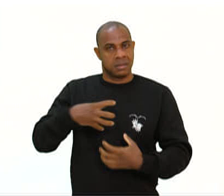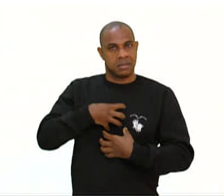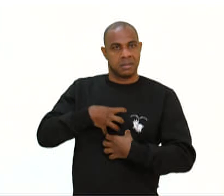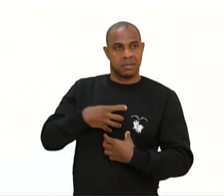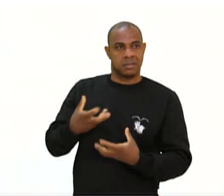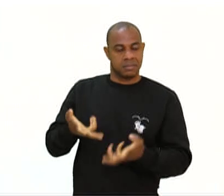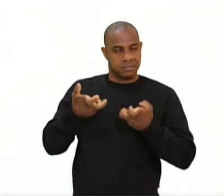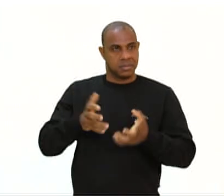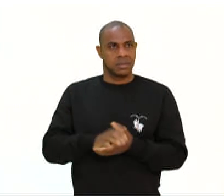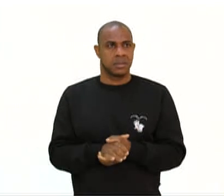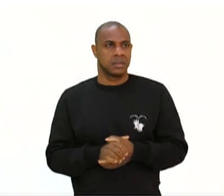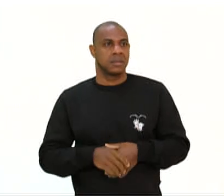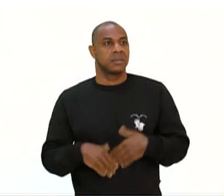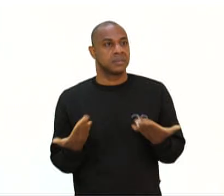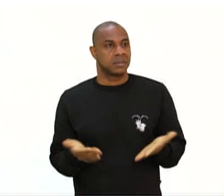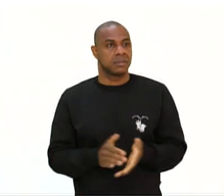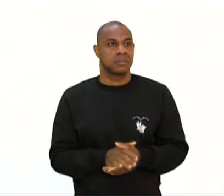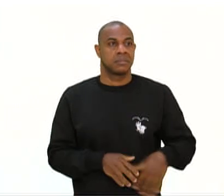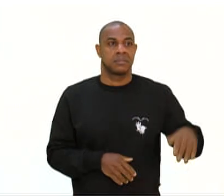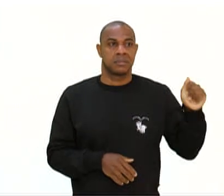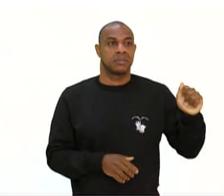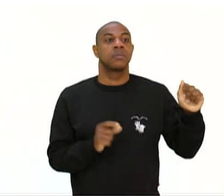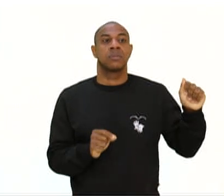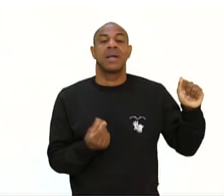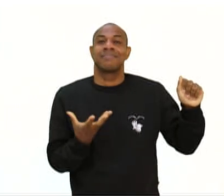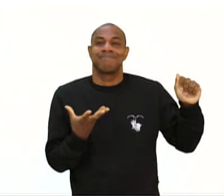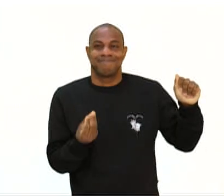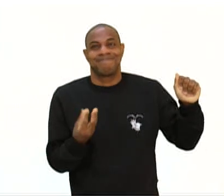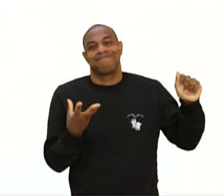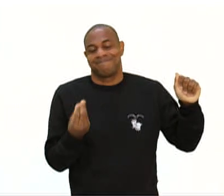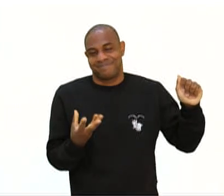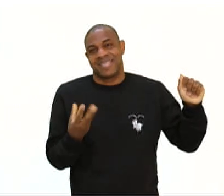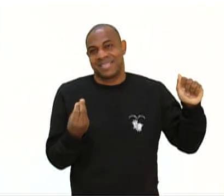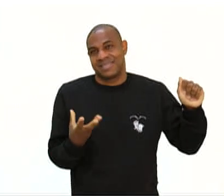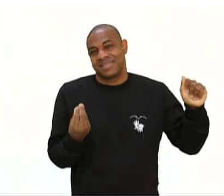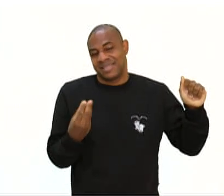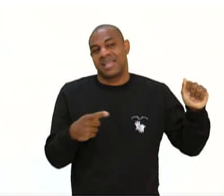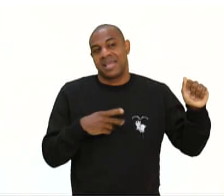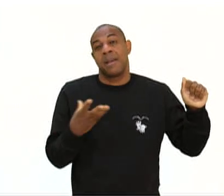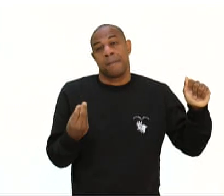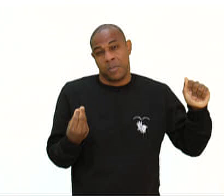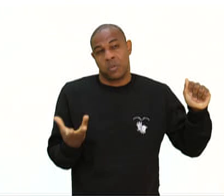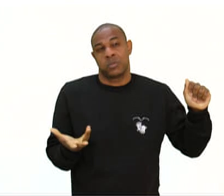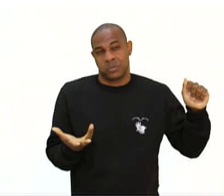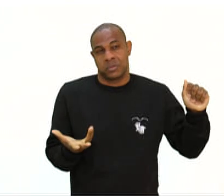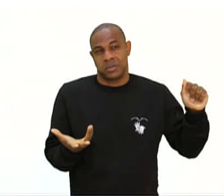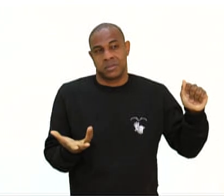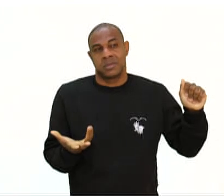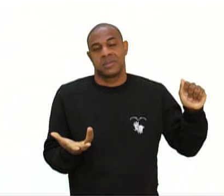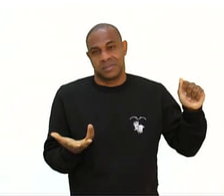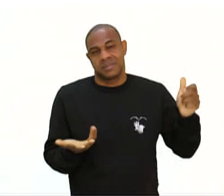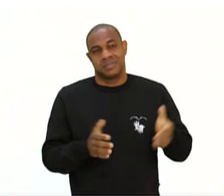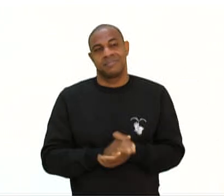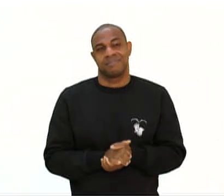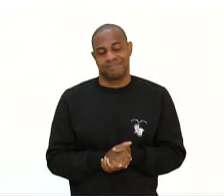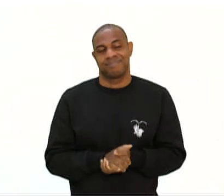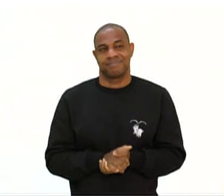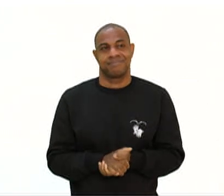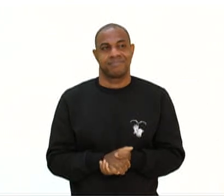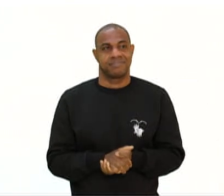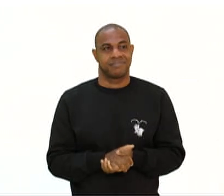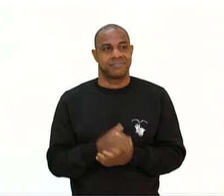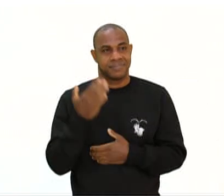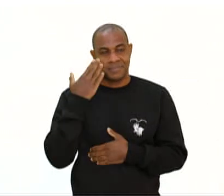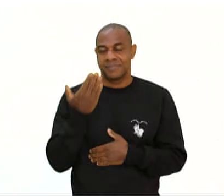sobre passos, né? Então, too much está falando o quê? Tem a ver com intensidade, dar intensidade a algo, né?